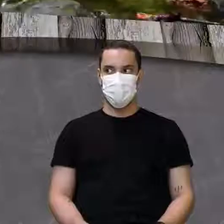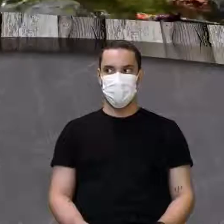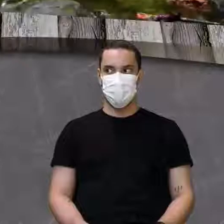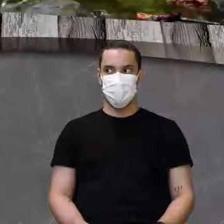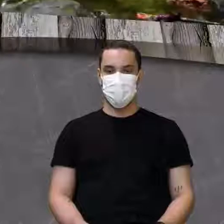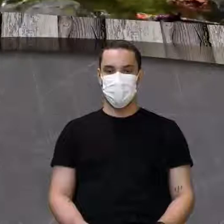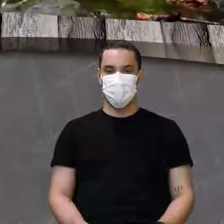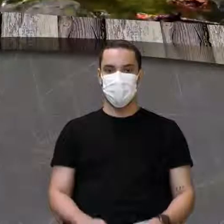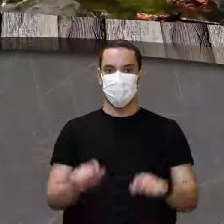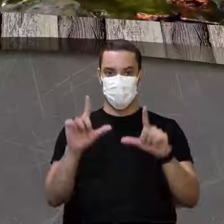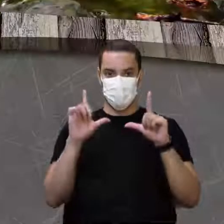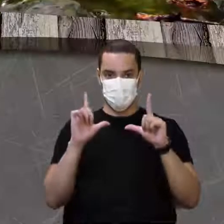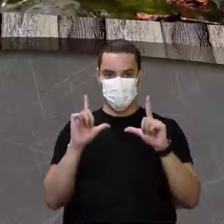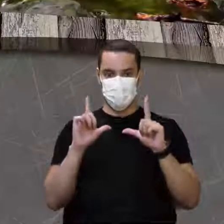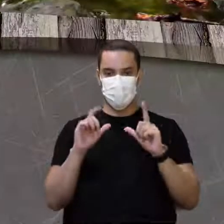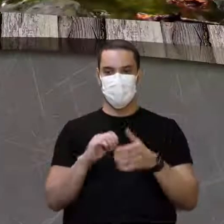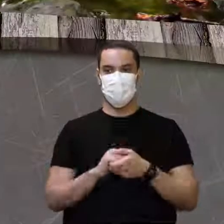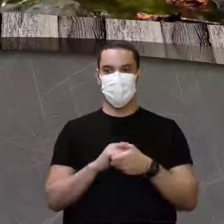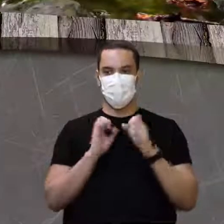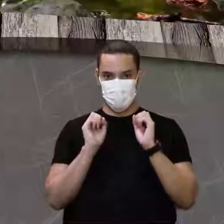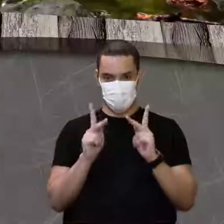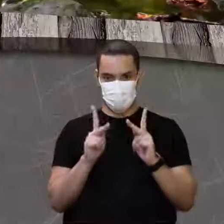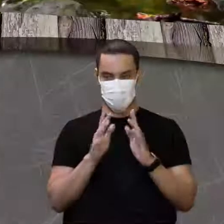Para mim, ok.